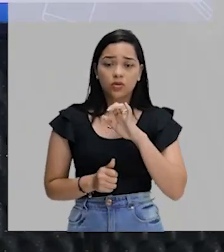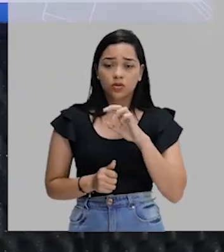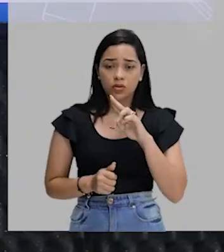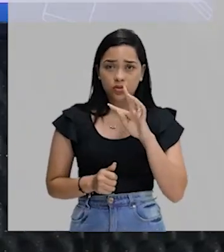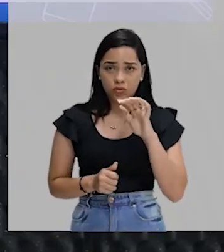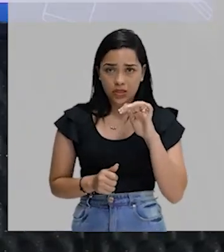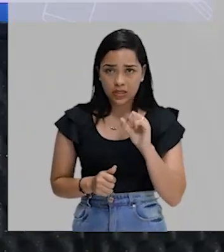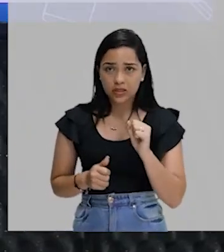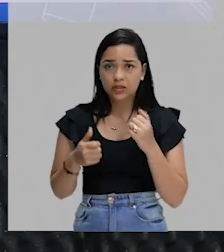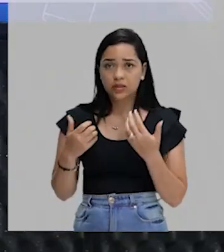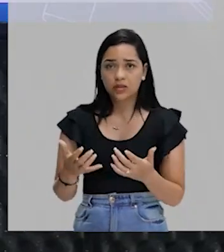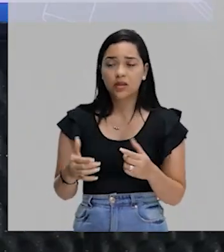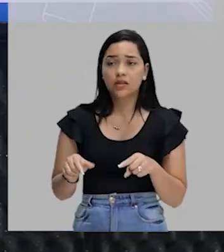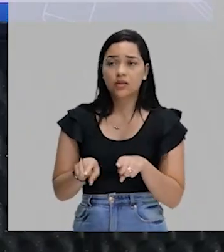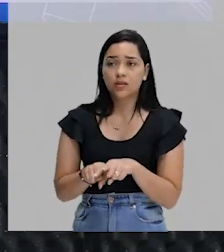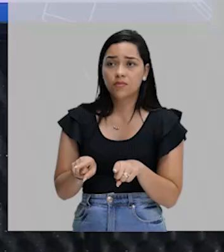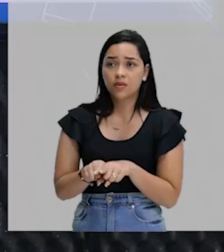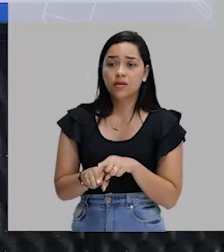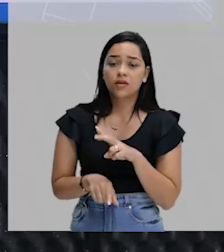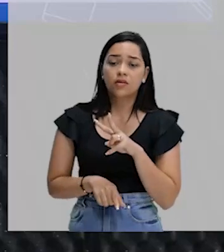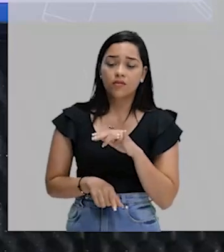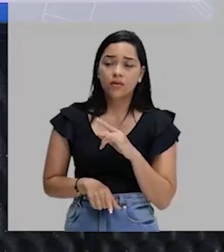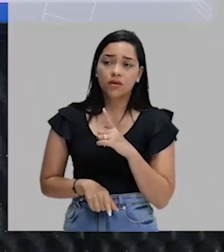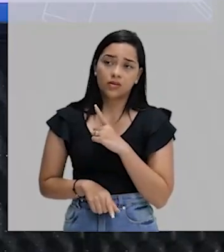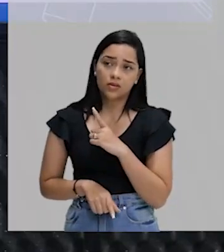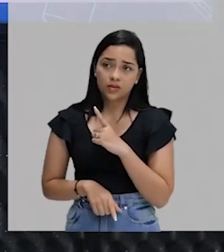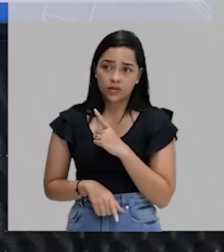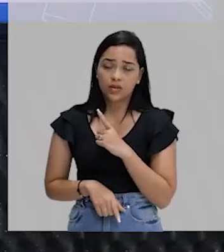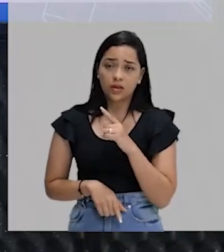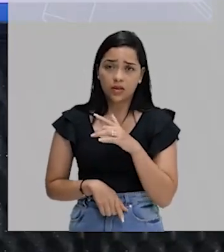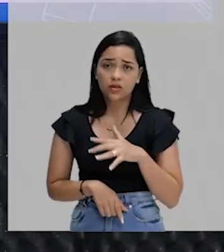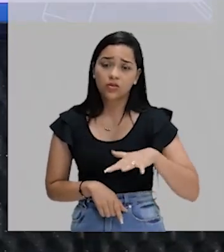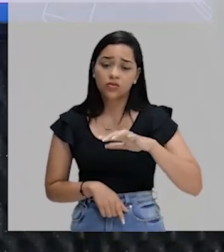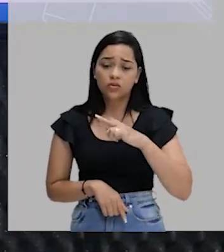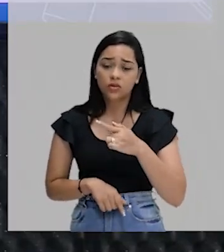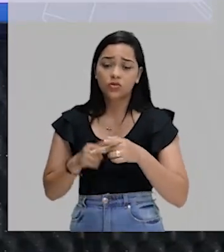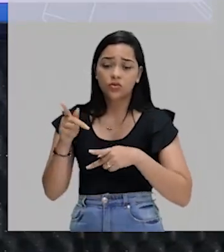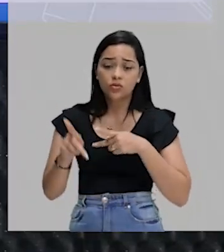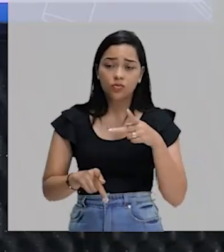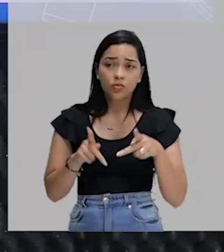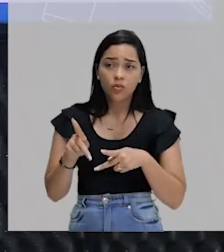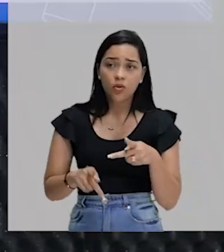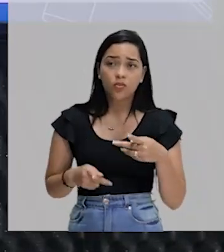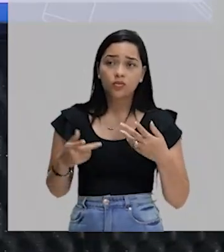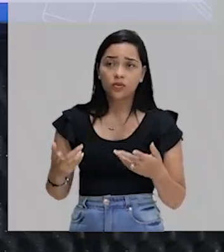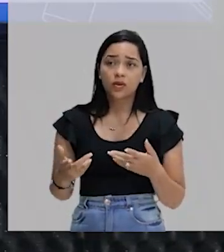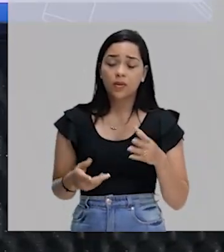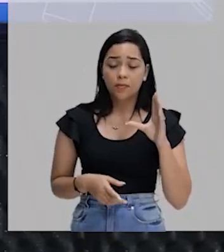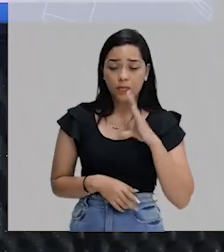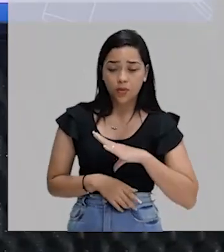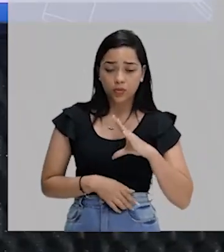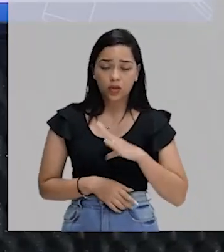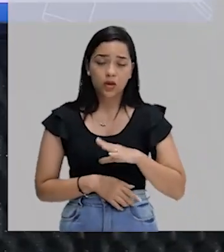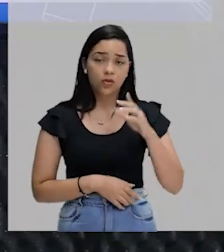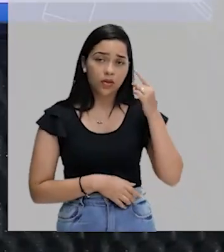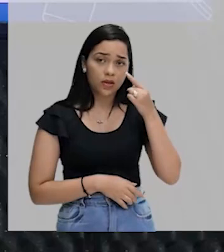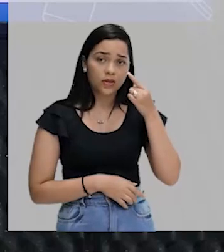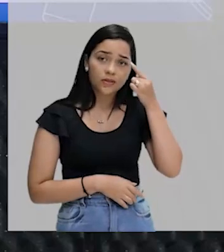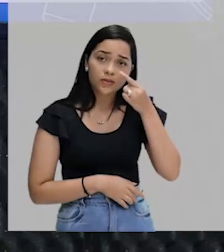jesuítas, certo? A partir do momento que eles ocuparam a região dos 7 povos das missões, Portugal e